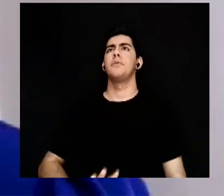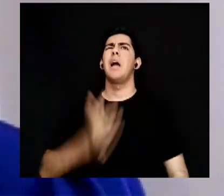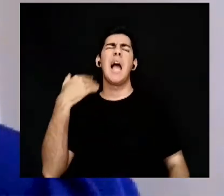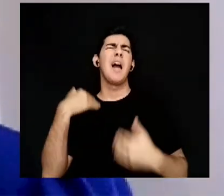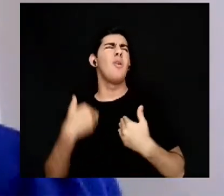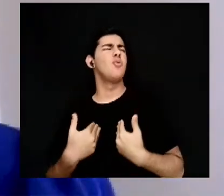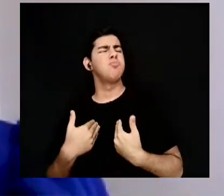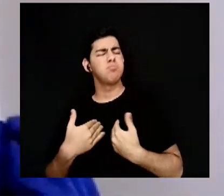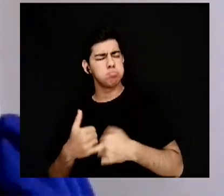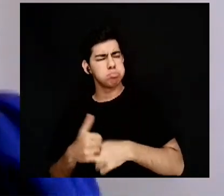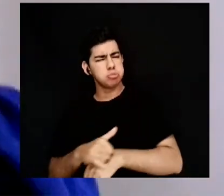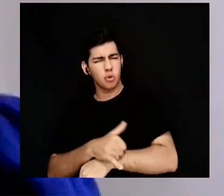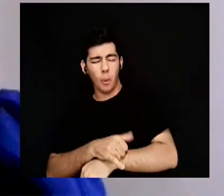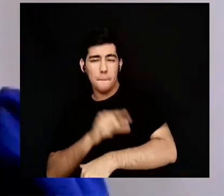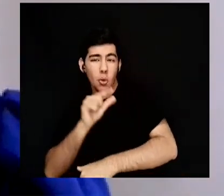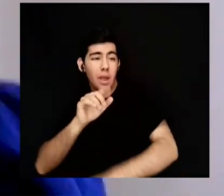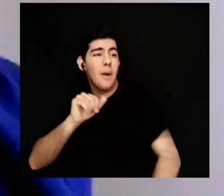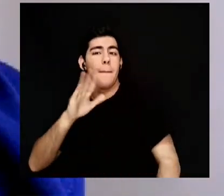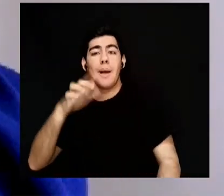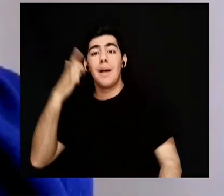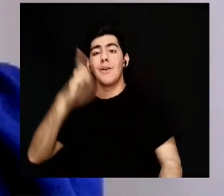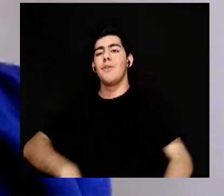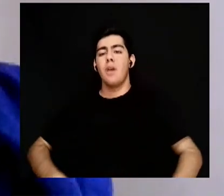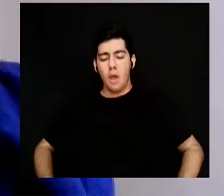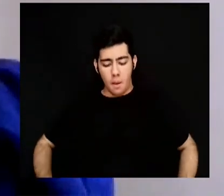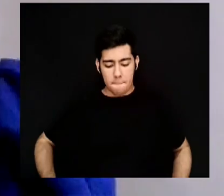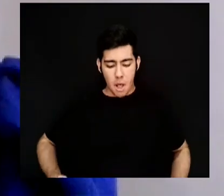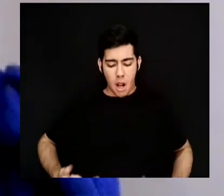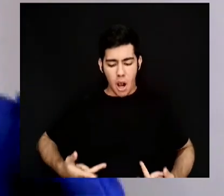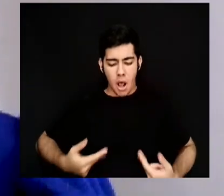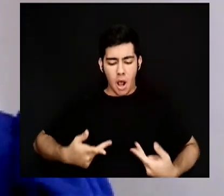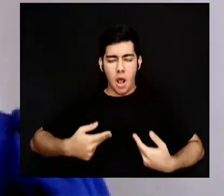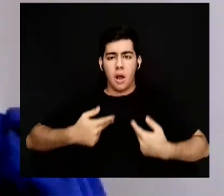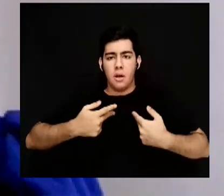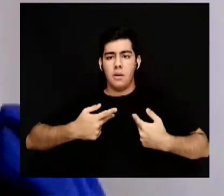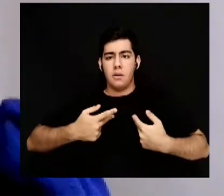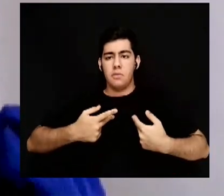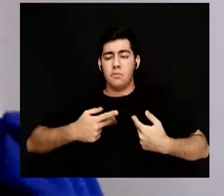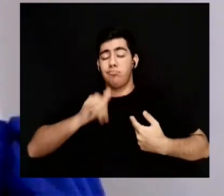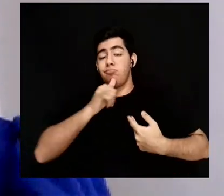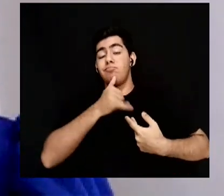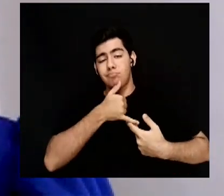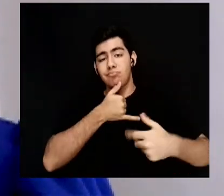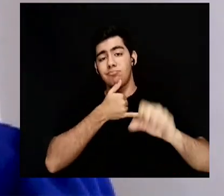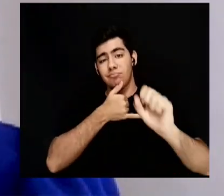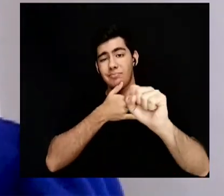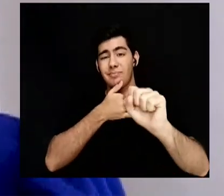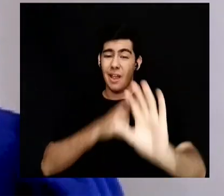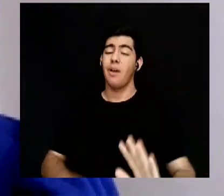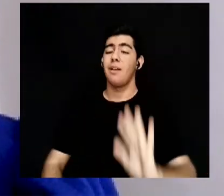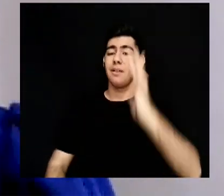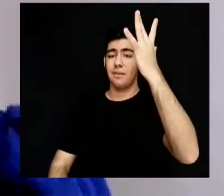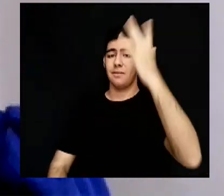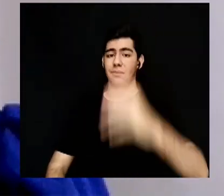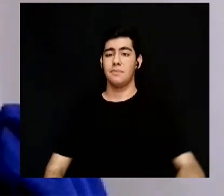para cirurgia. Isso, infelizmente, vai acontecer, tá? Vai acontecer. As pessoas